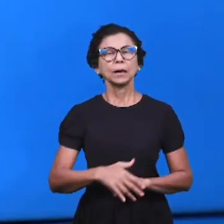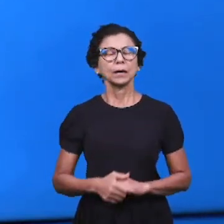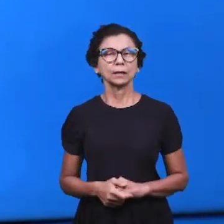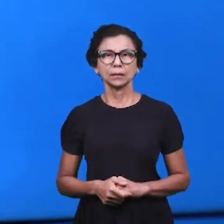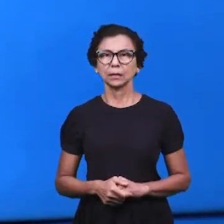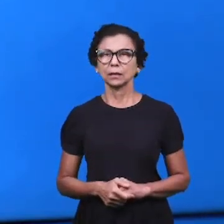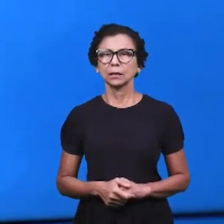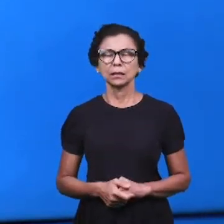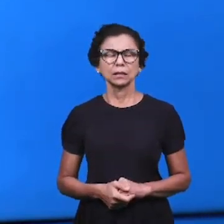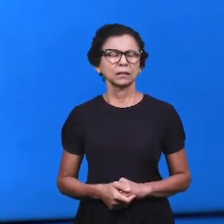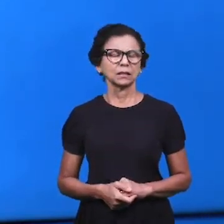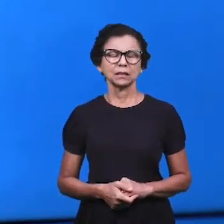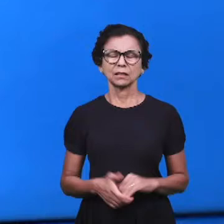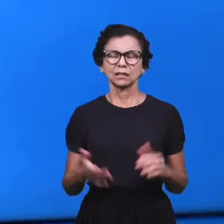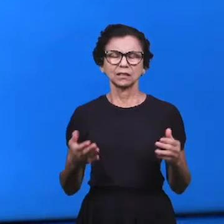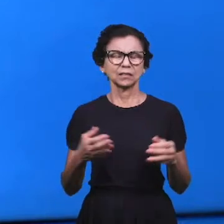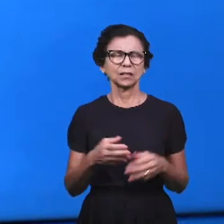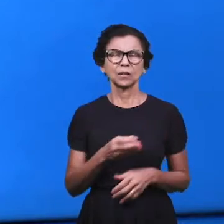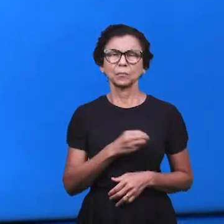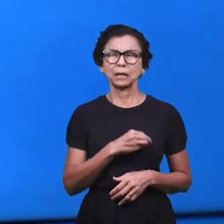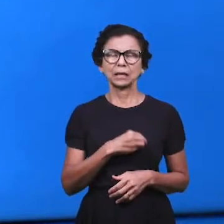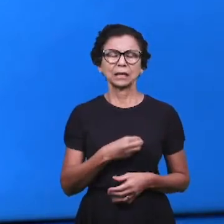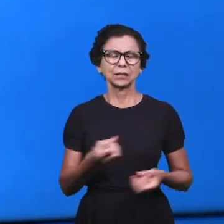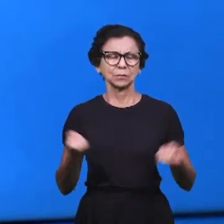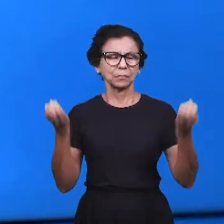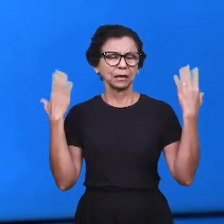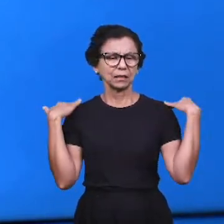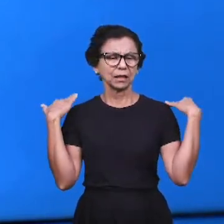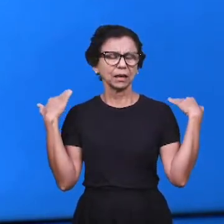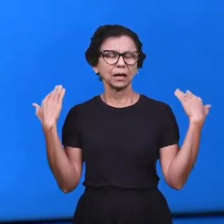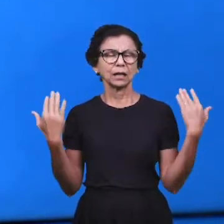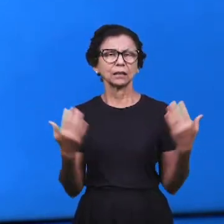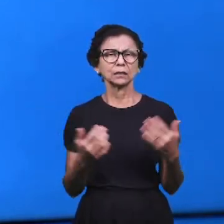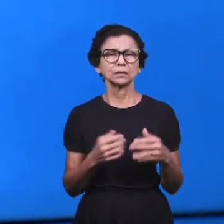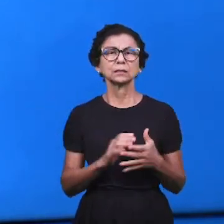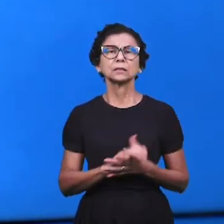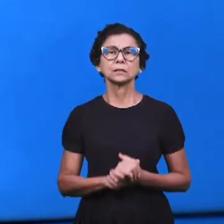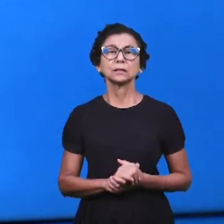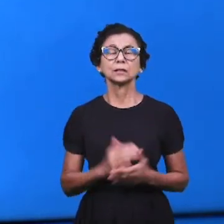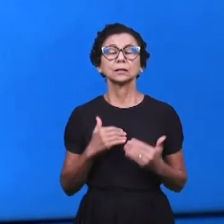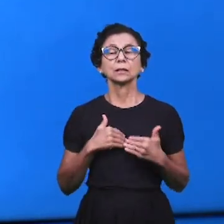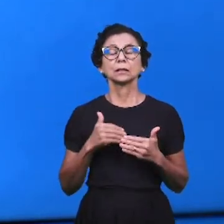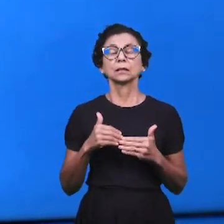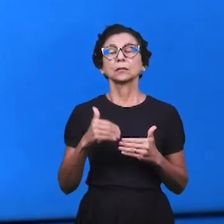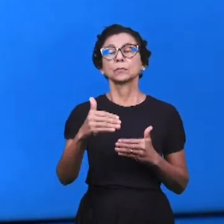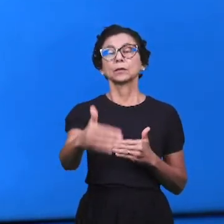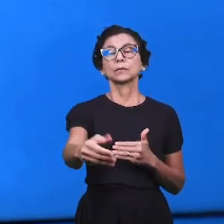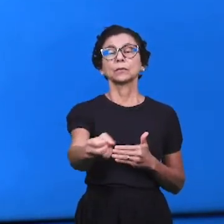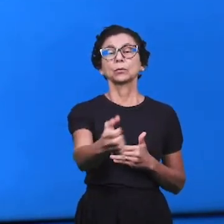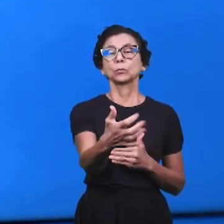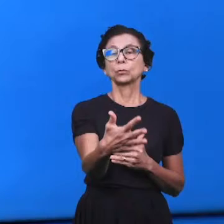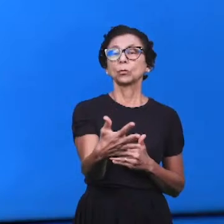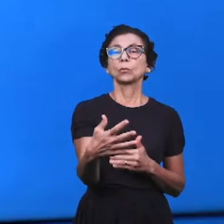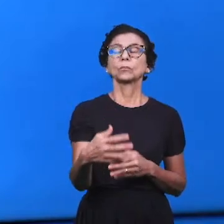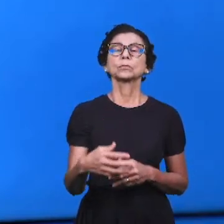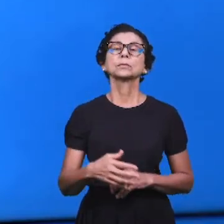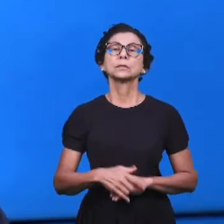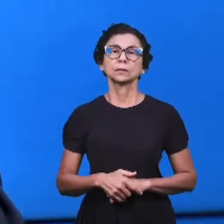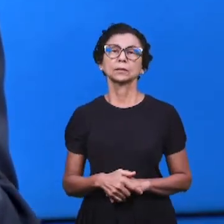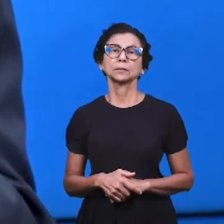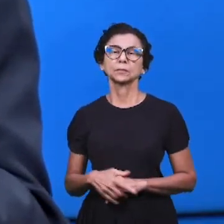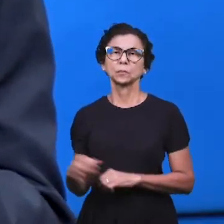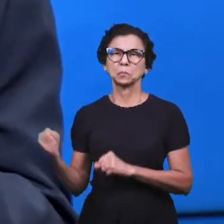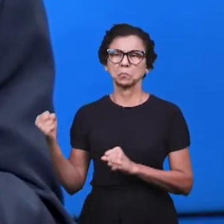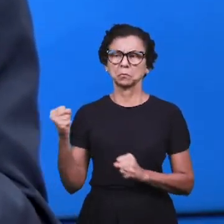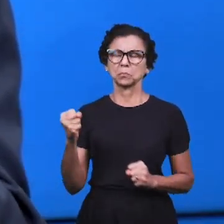não é mais como antes. Agora ele passa a ser uma nova, né? Um novo servo cheio do poder de Deus, né?